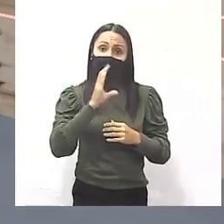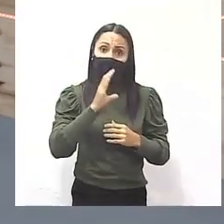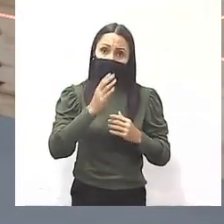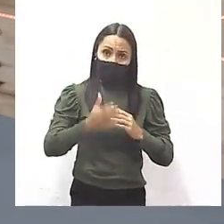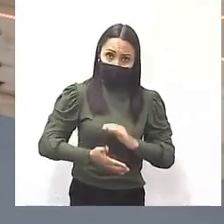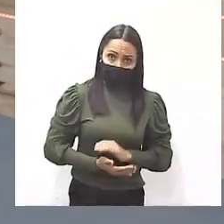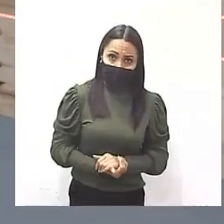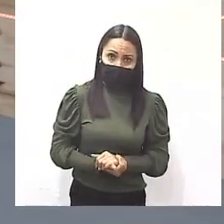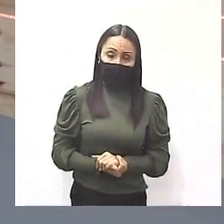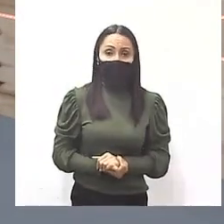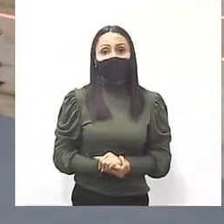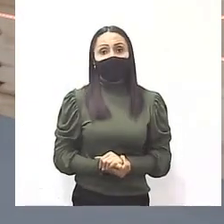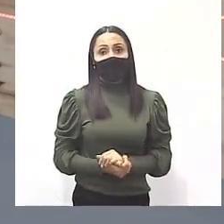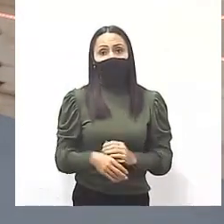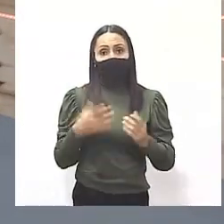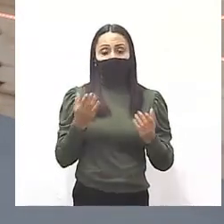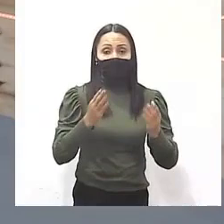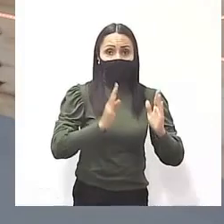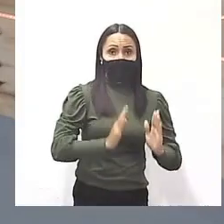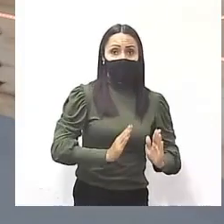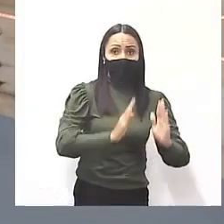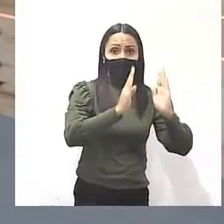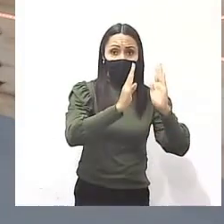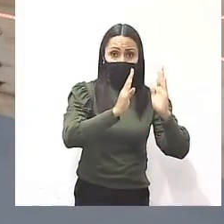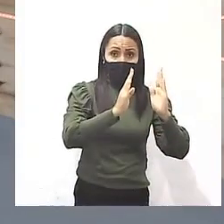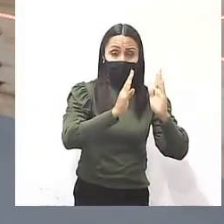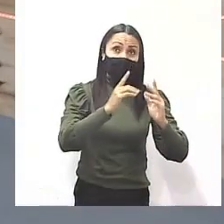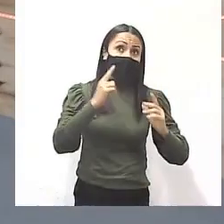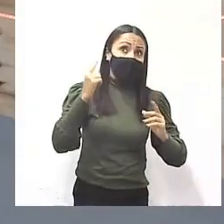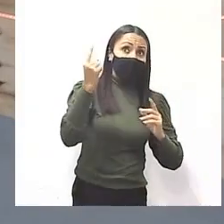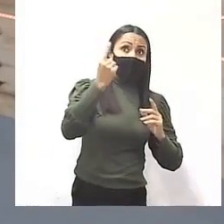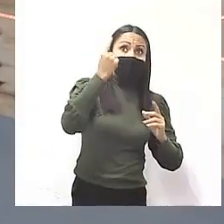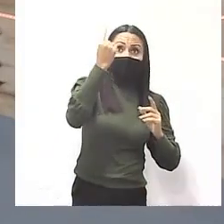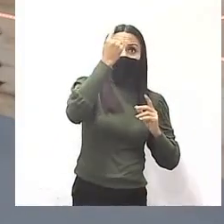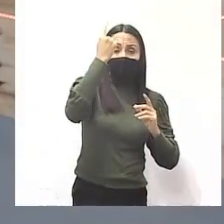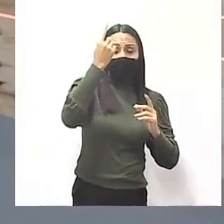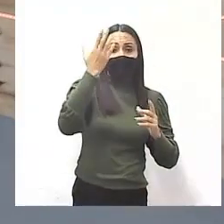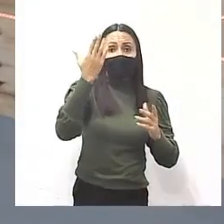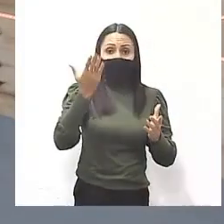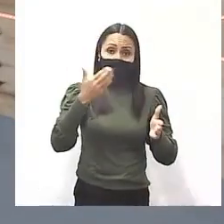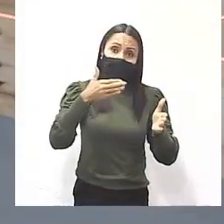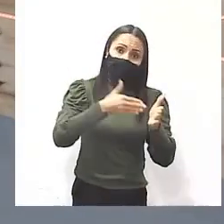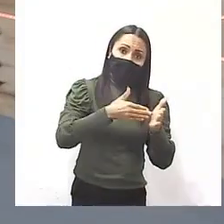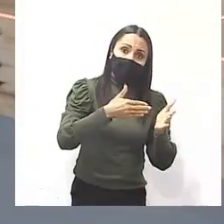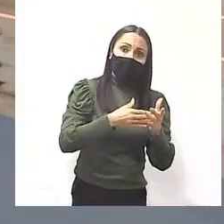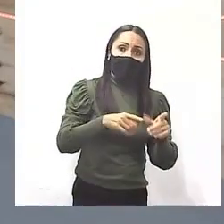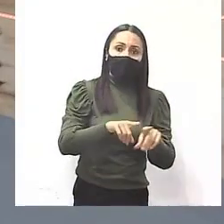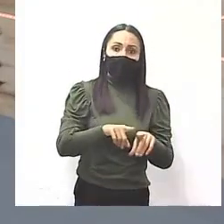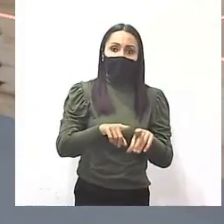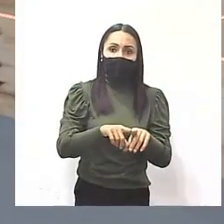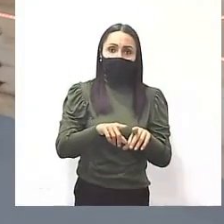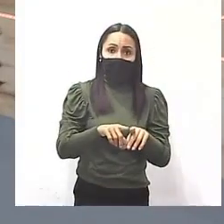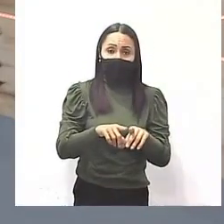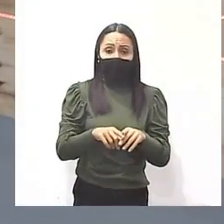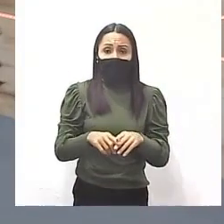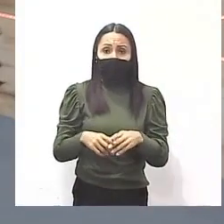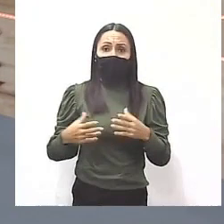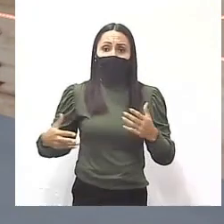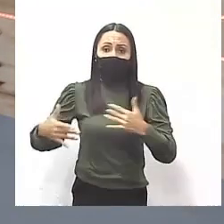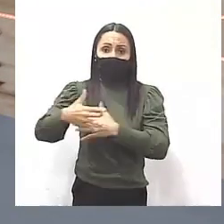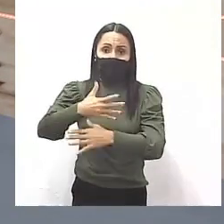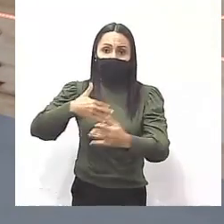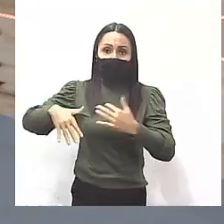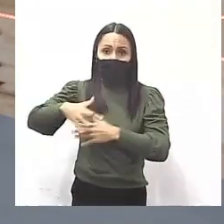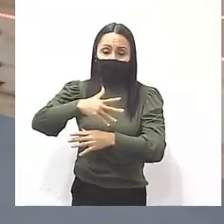por exemplo, edifícios que é arranha-céus, interferem também nas cidades que são vizinhas. E com isso a